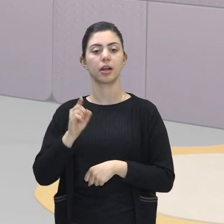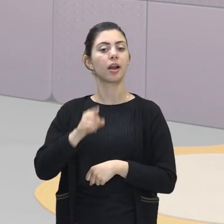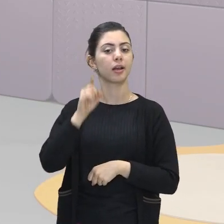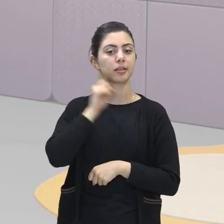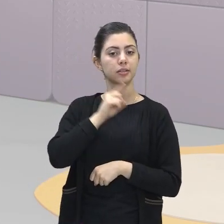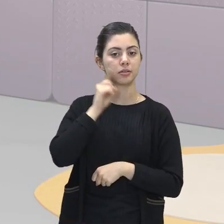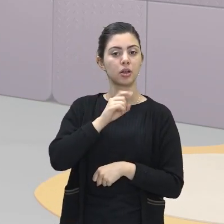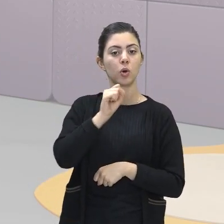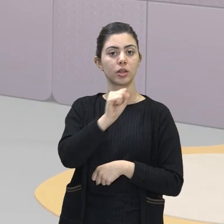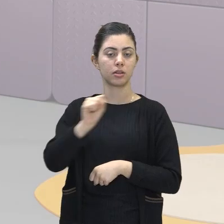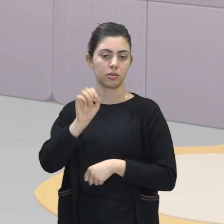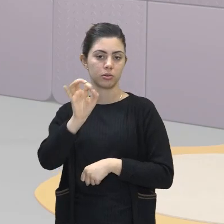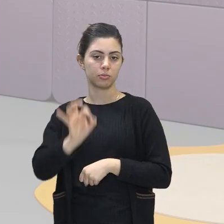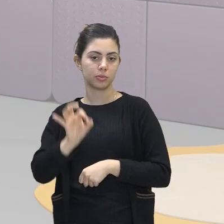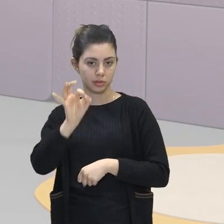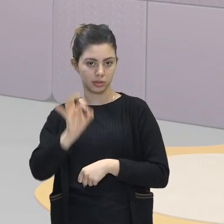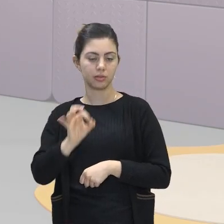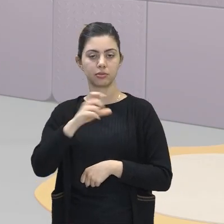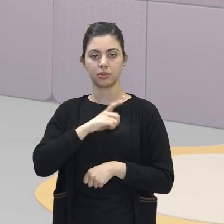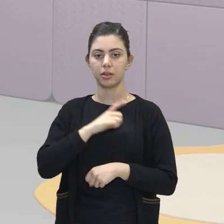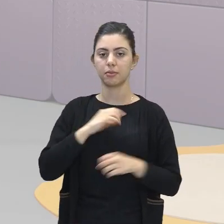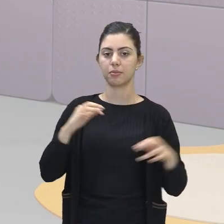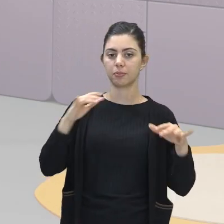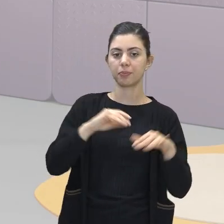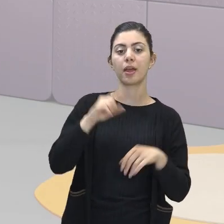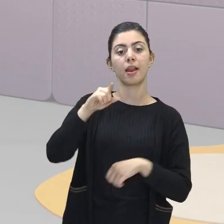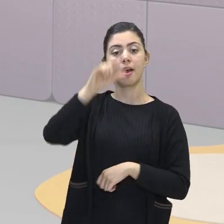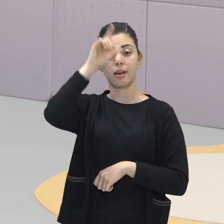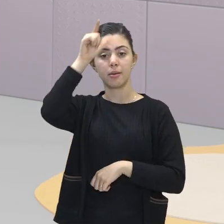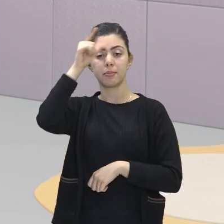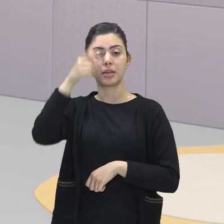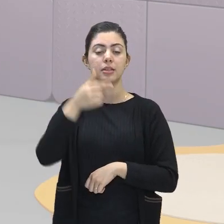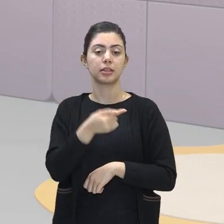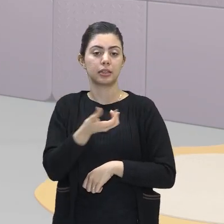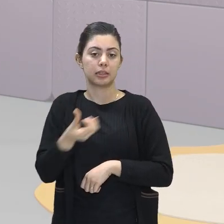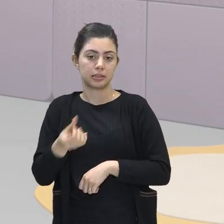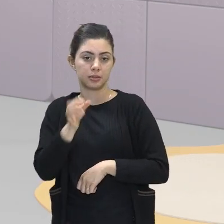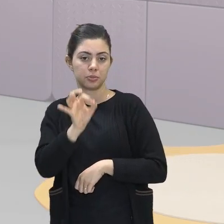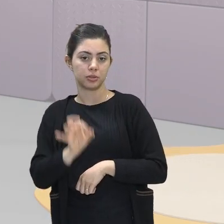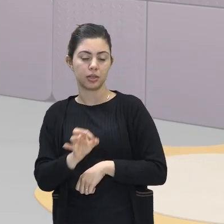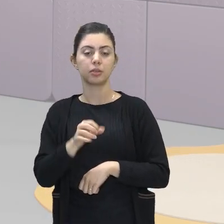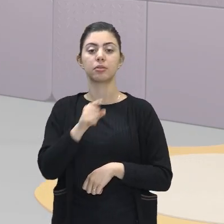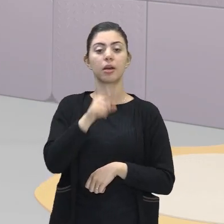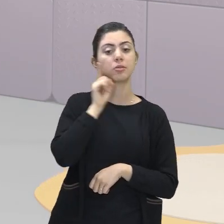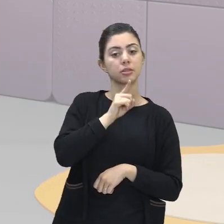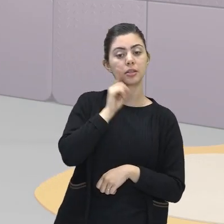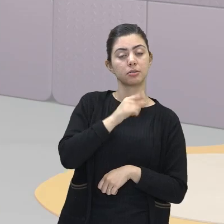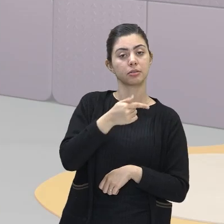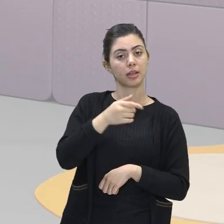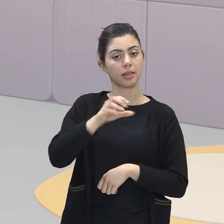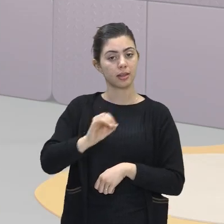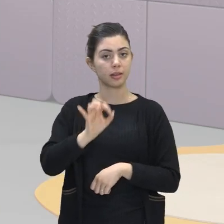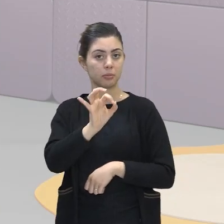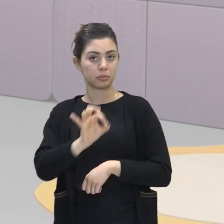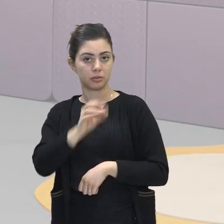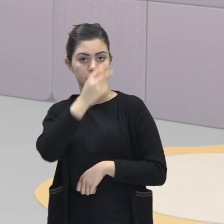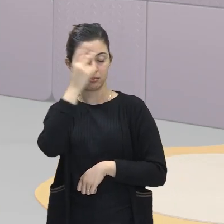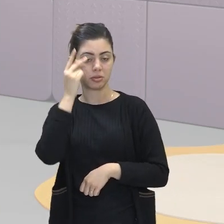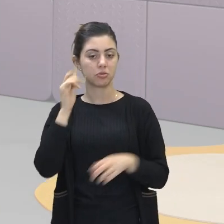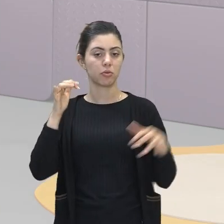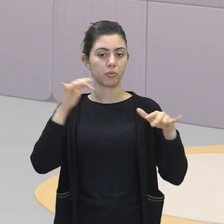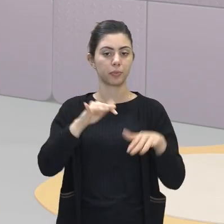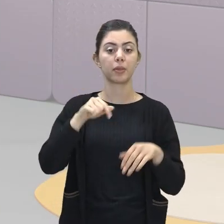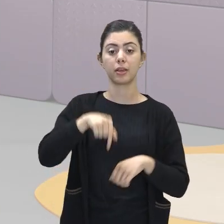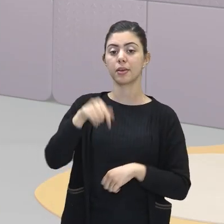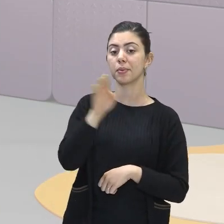de urbanização, a Alemanha com 76%, os Estados Unidos 70% urbanizado, né? O